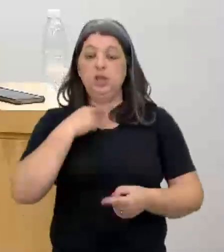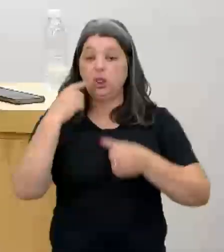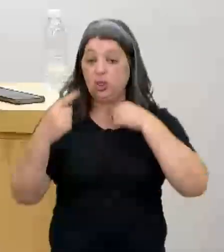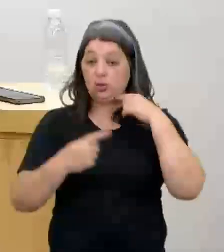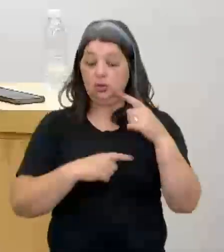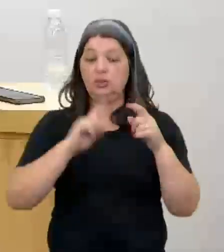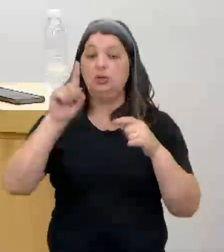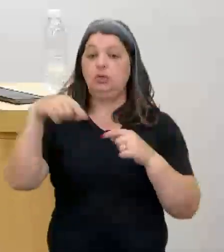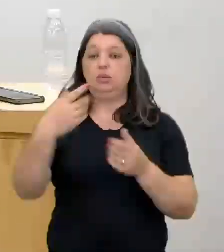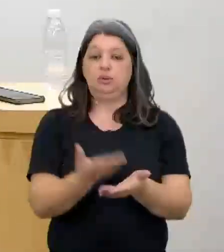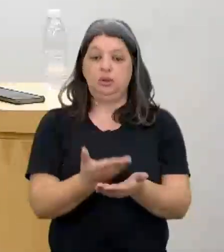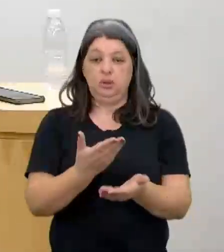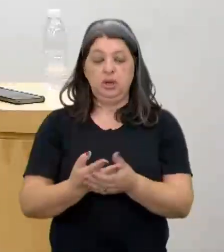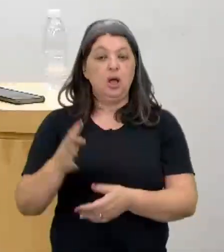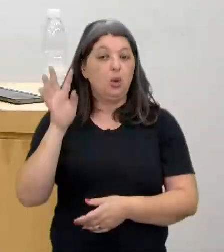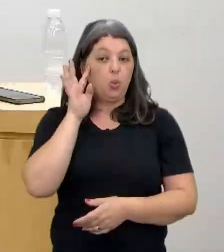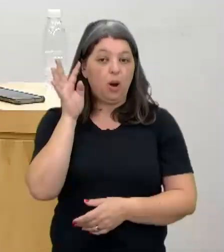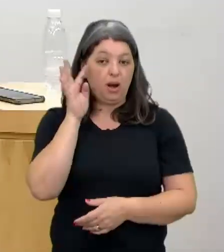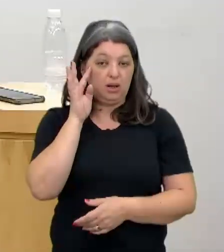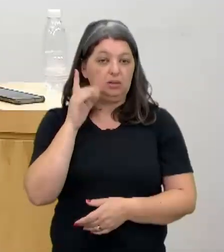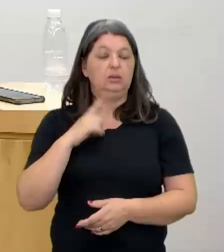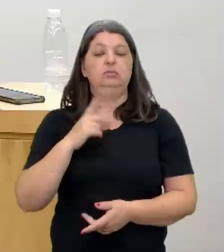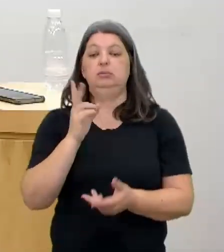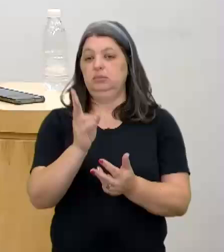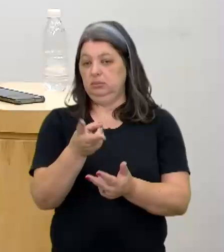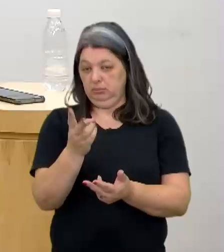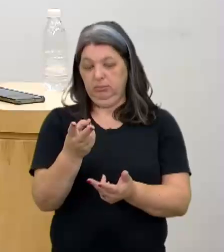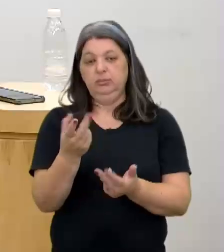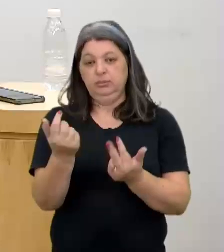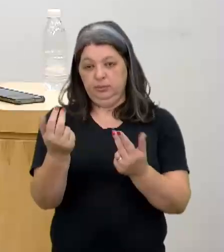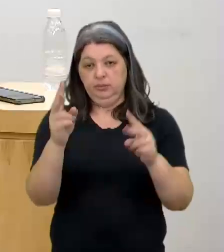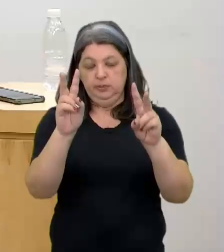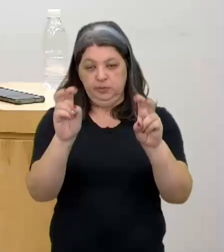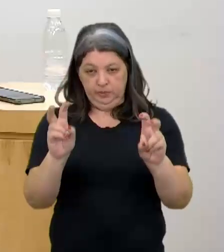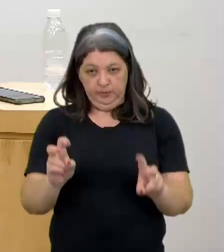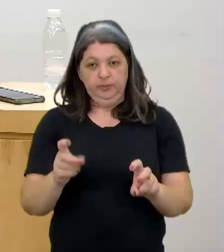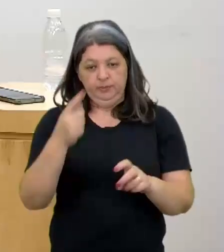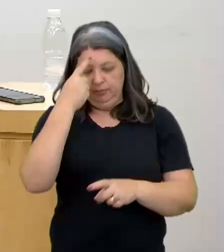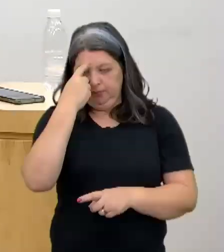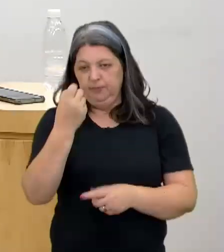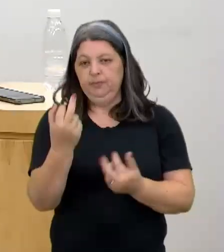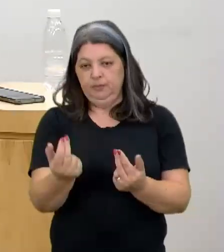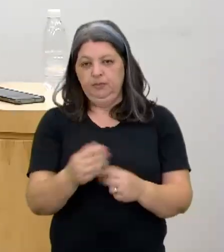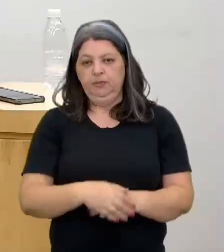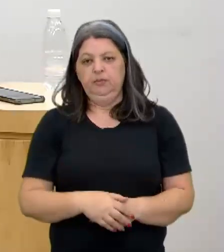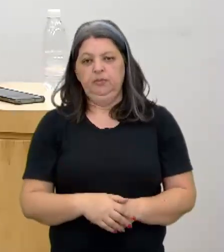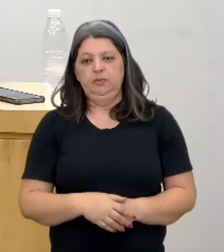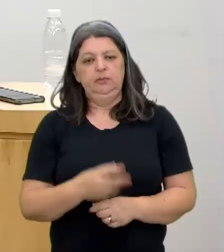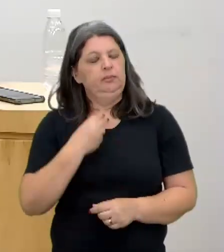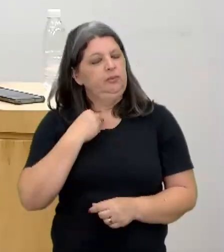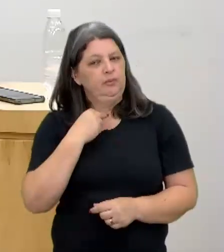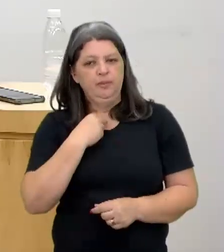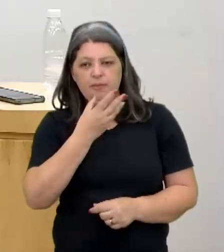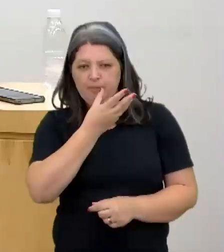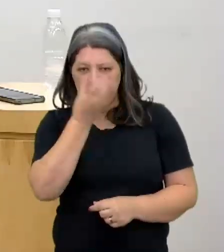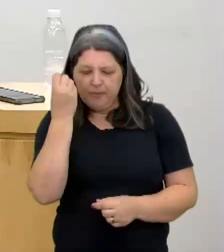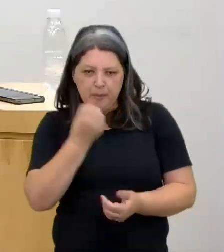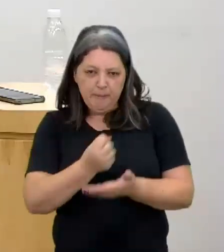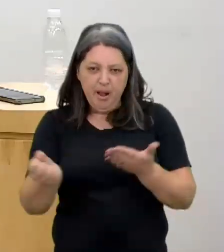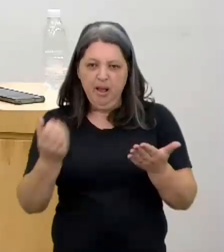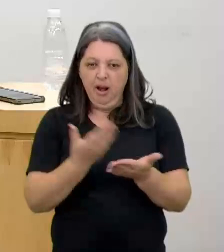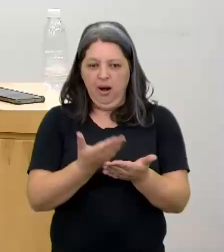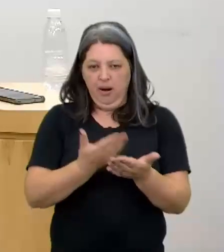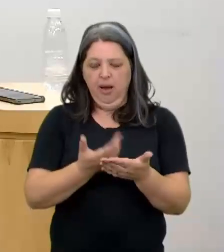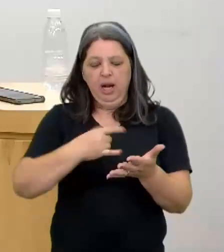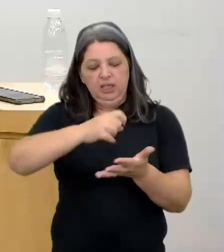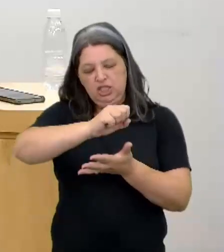disso, na próxima aula, que é quarta-feira, a gente vai fazer o mesmo assunto, só que com cosseno, com as mesmas ideias. Então, não perde a nossa aula, tá bom? Não esqueça de fazer a